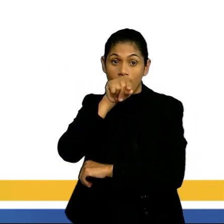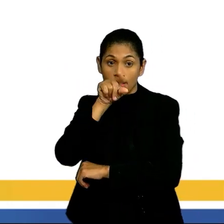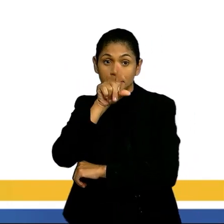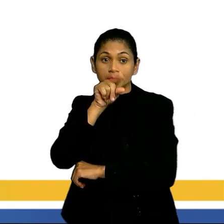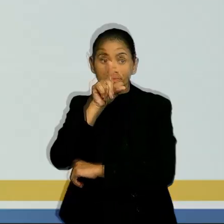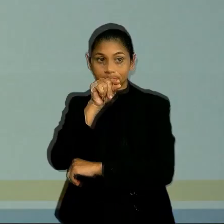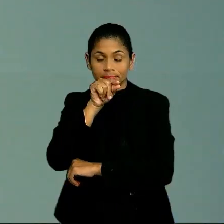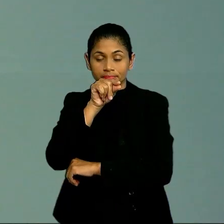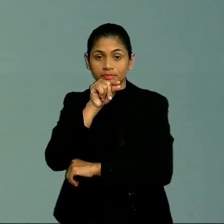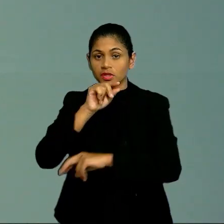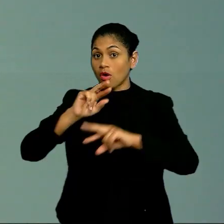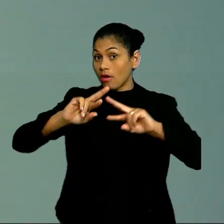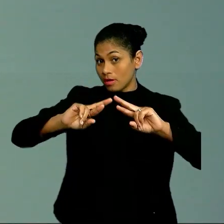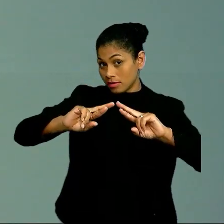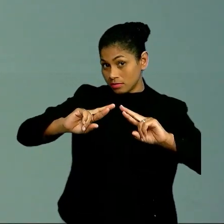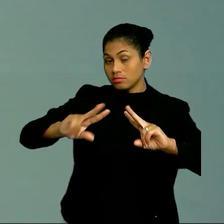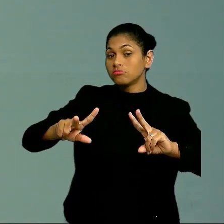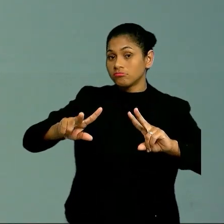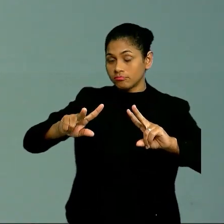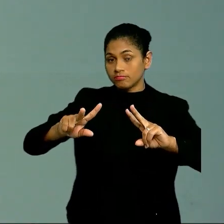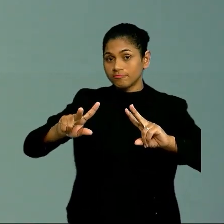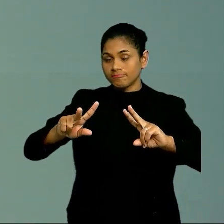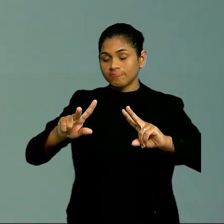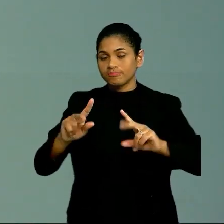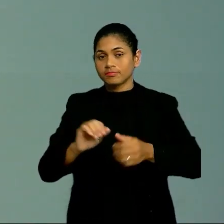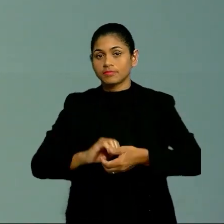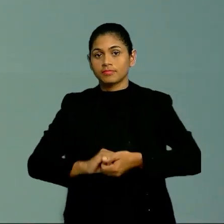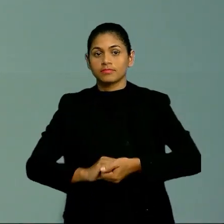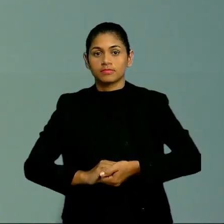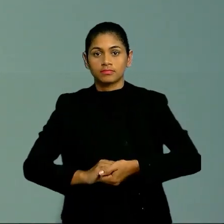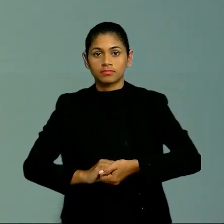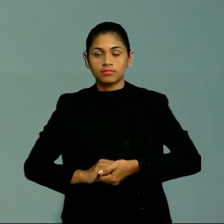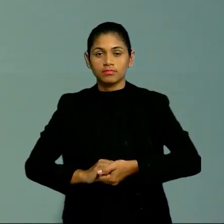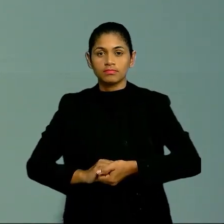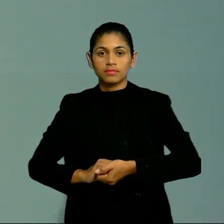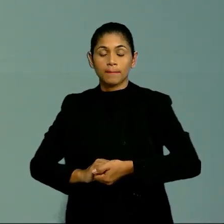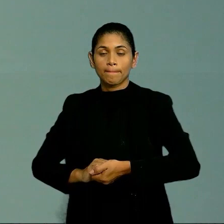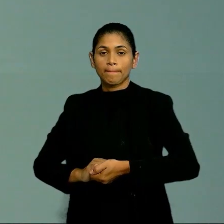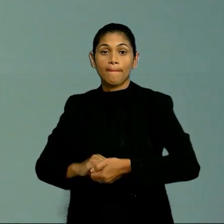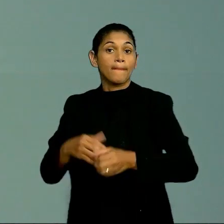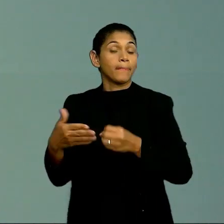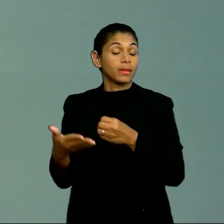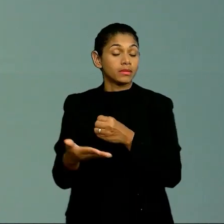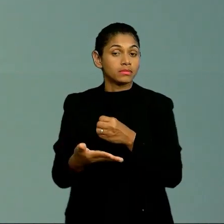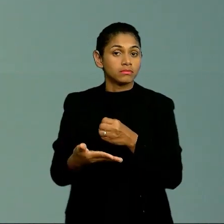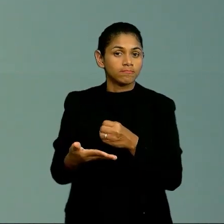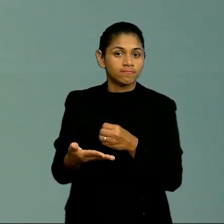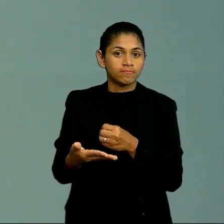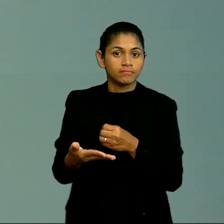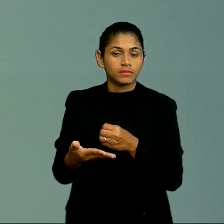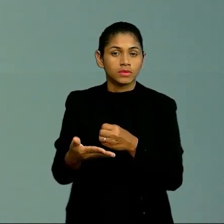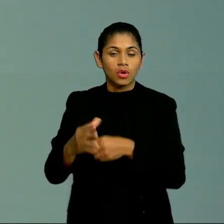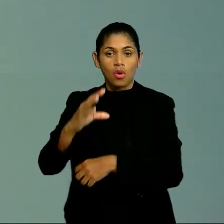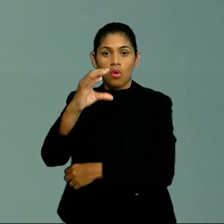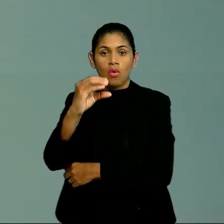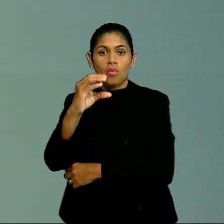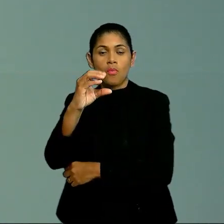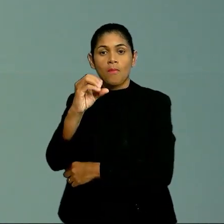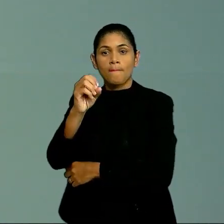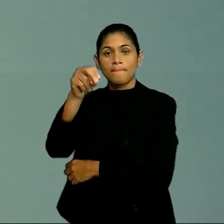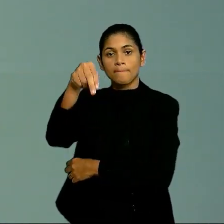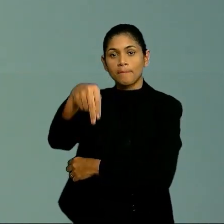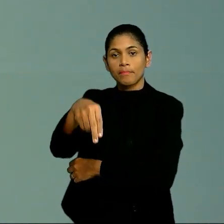e ossos, que são totalmente diferentes. Aqui nessa situação, pessoal, é considerado convergente,